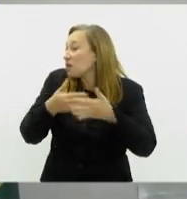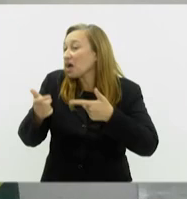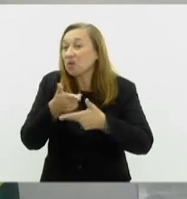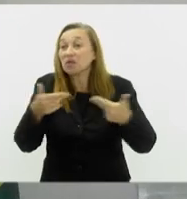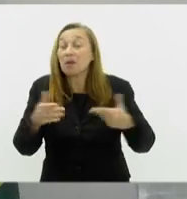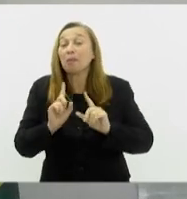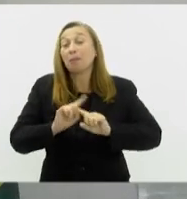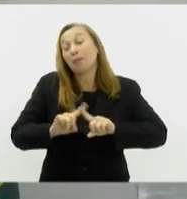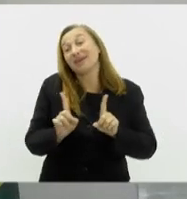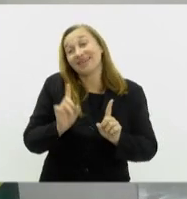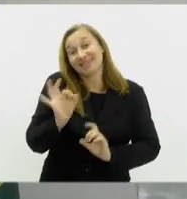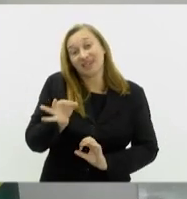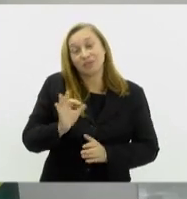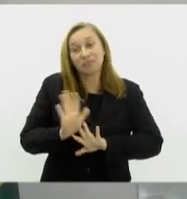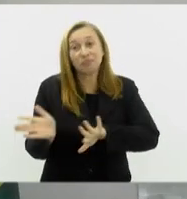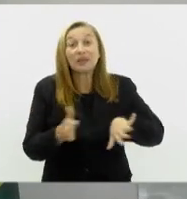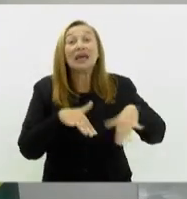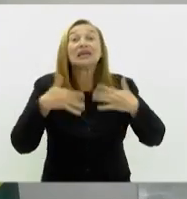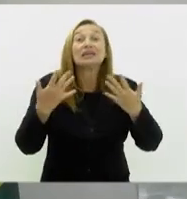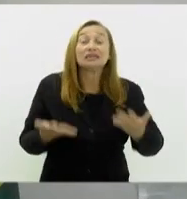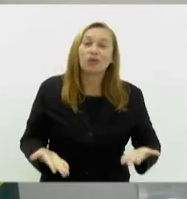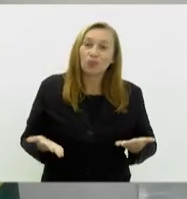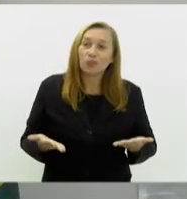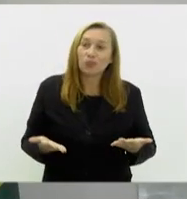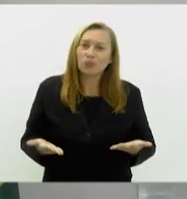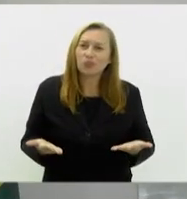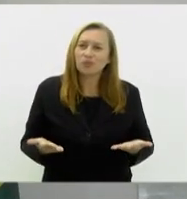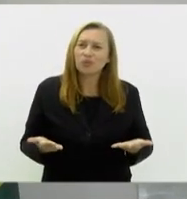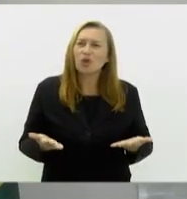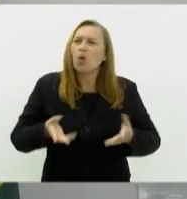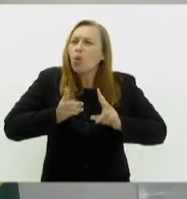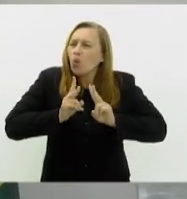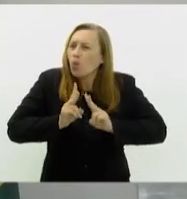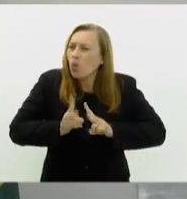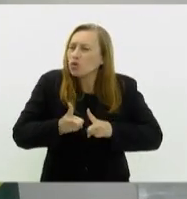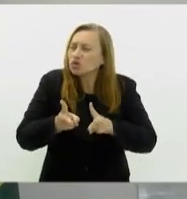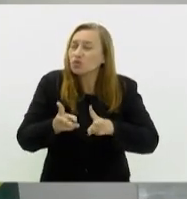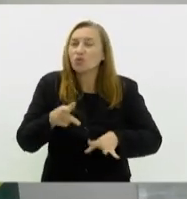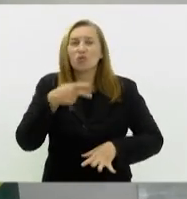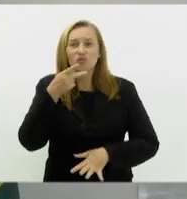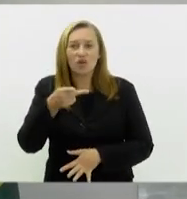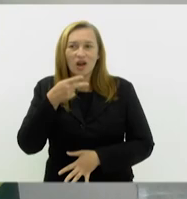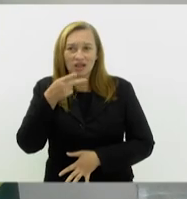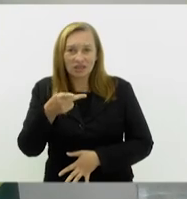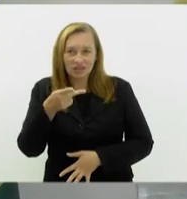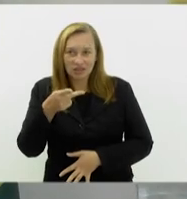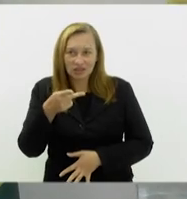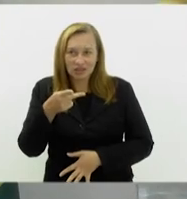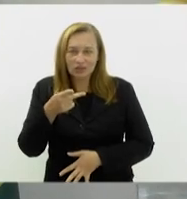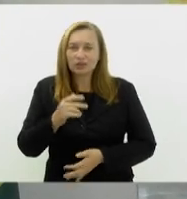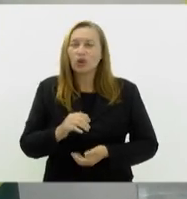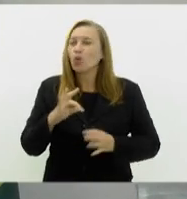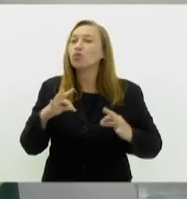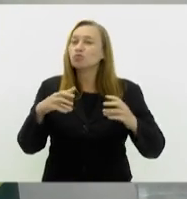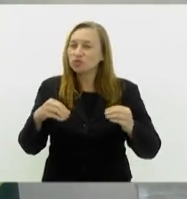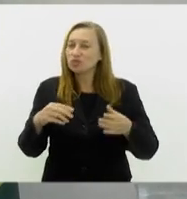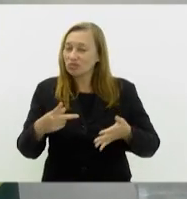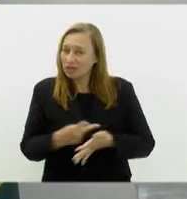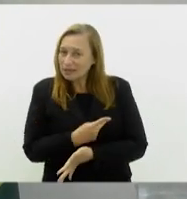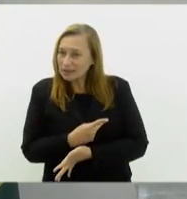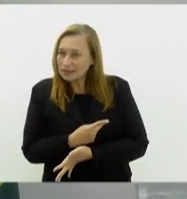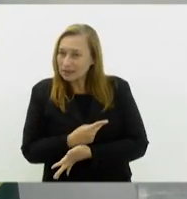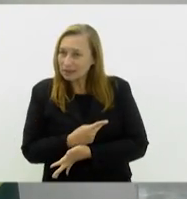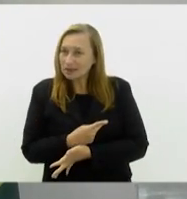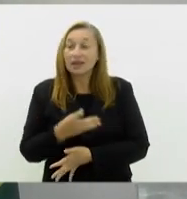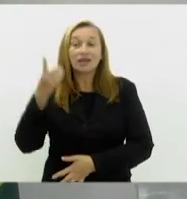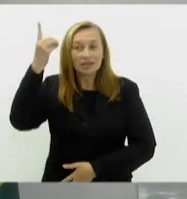fato entendeu então assim continuo dizendo diante disso